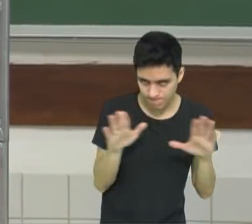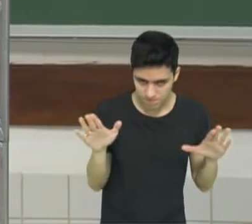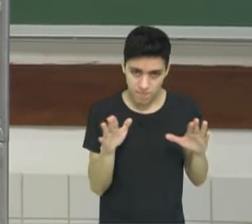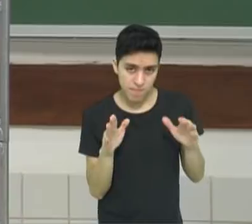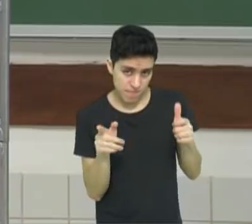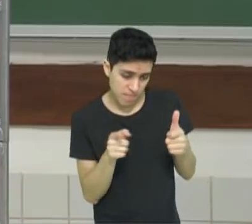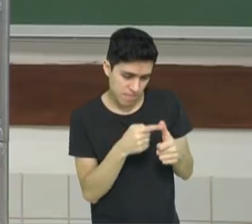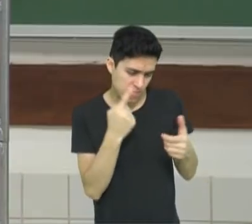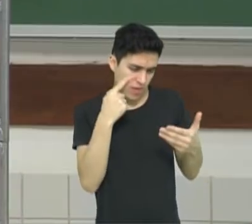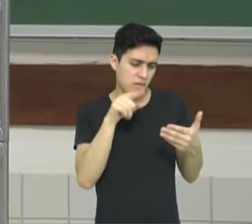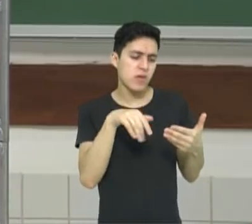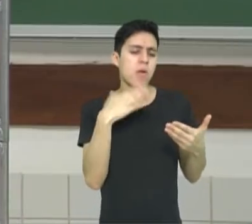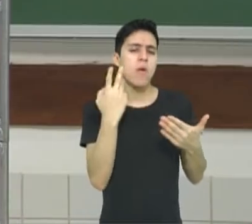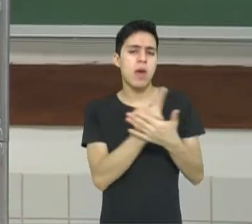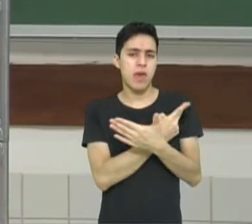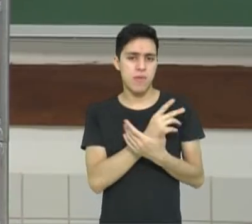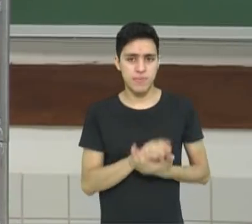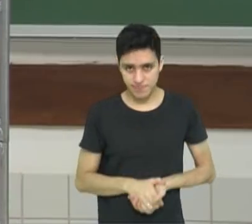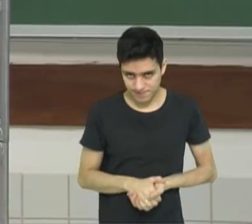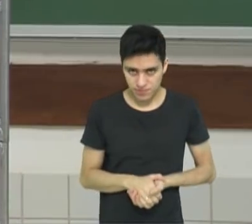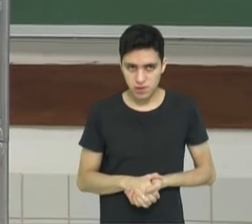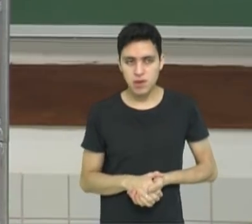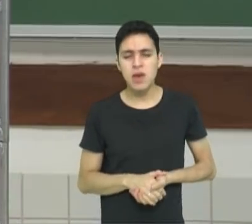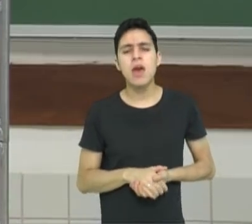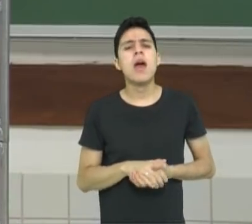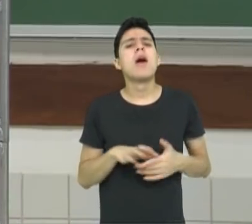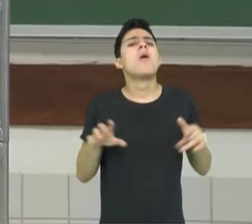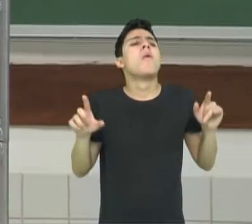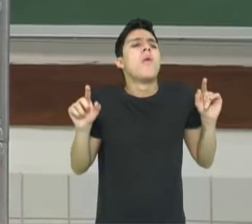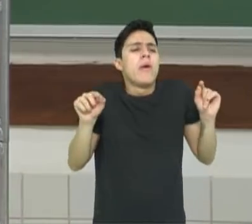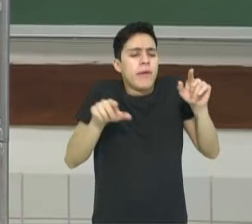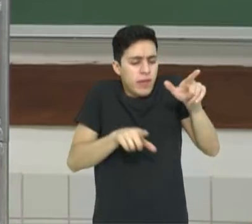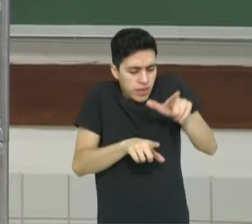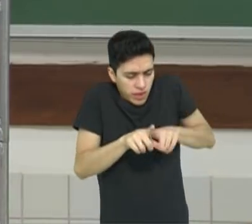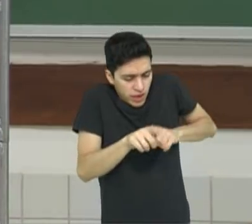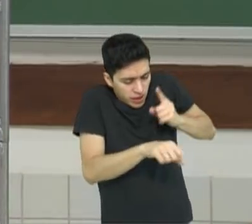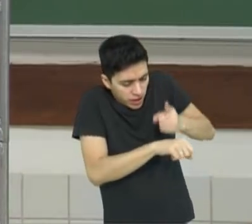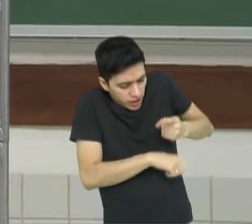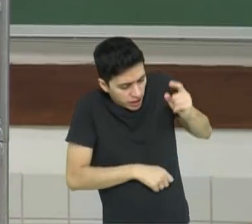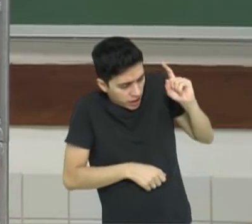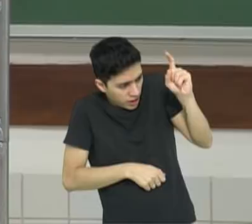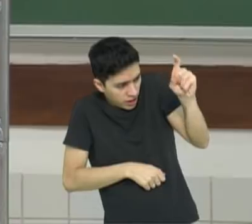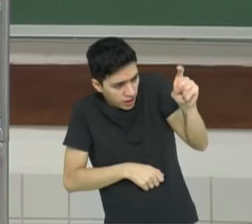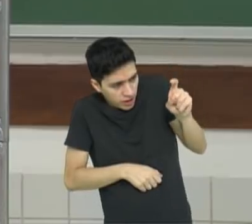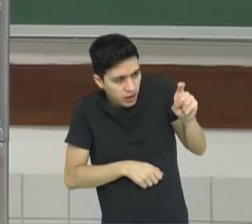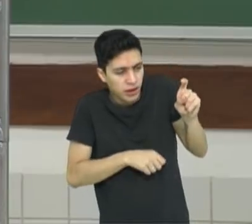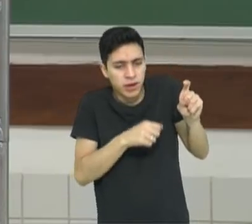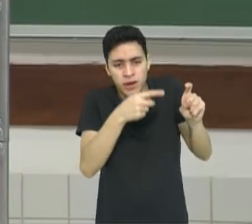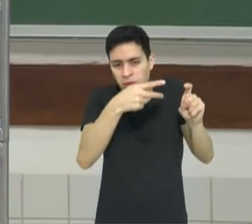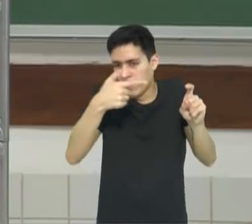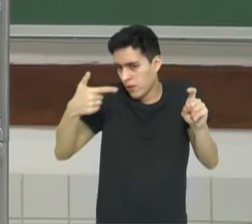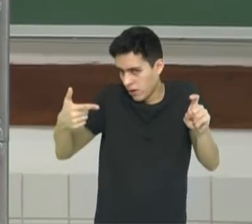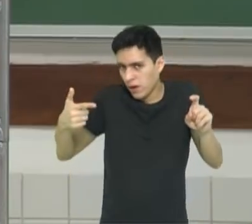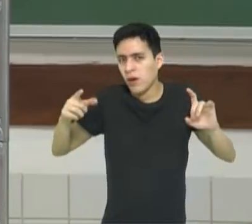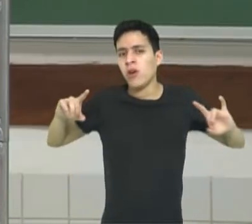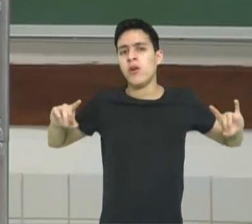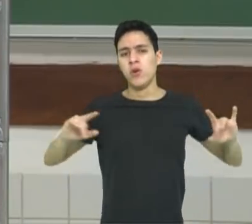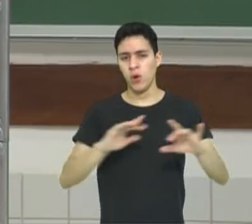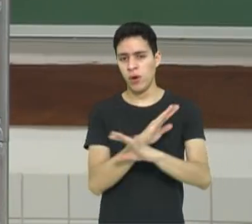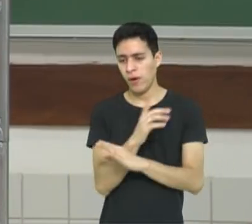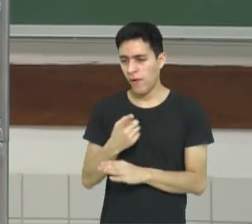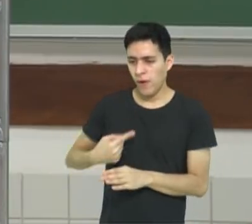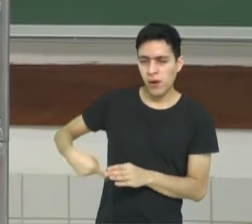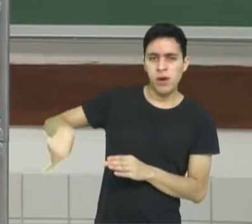Acha o erro. Pois muito bem, achamos o valor de uma das letras, que é x. X é igual a 2. Então, você volta